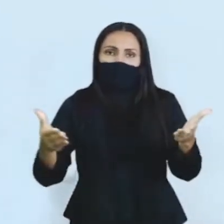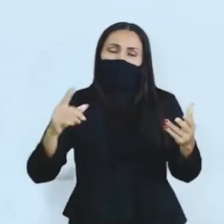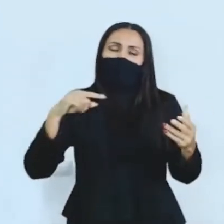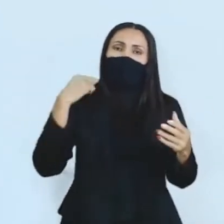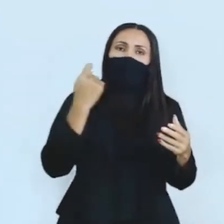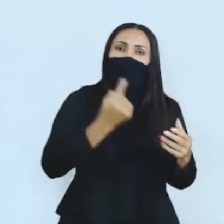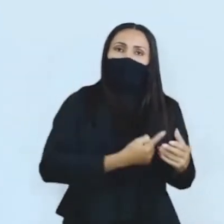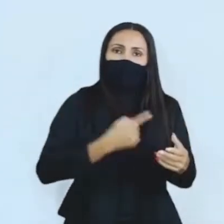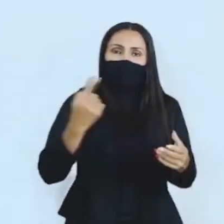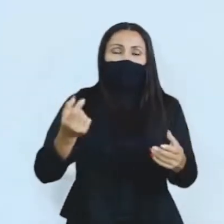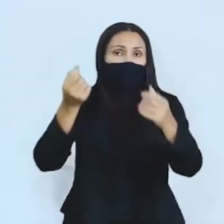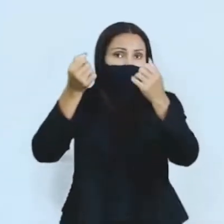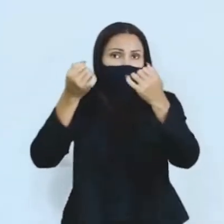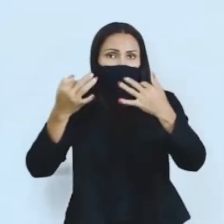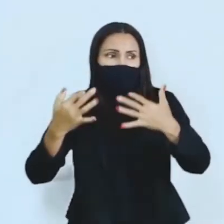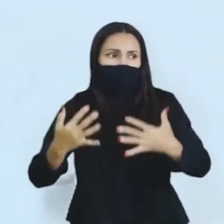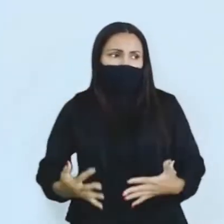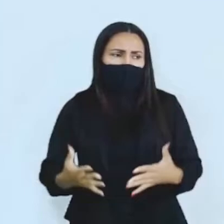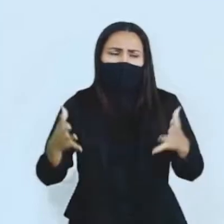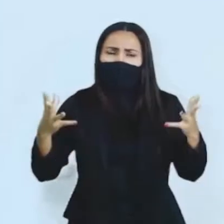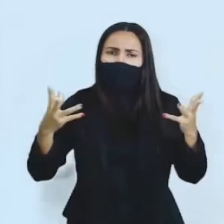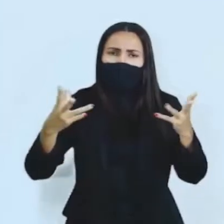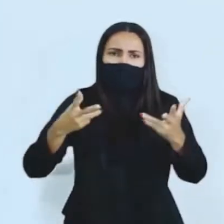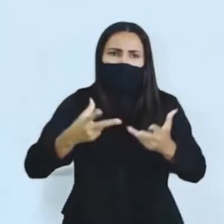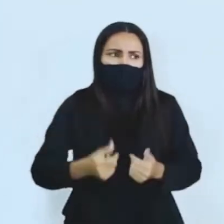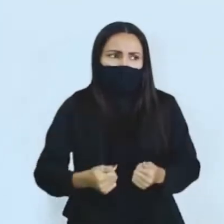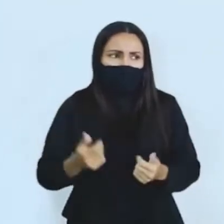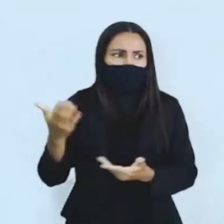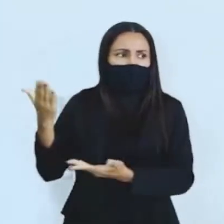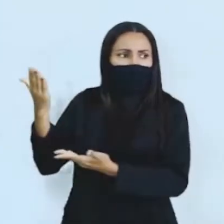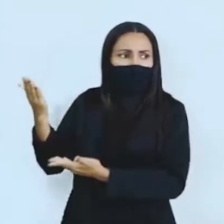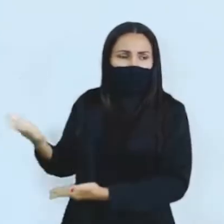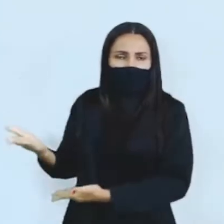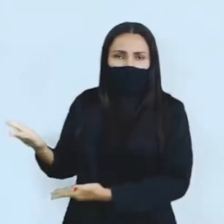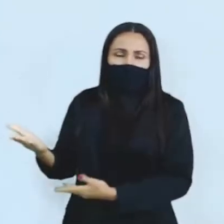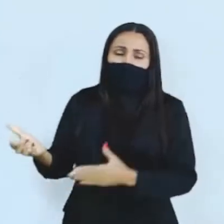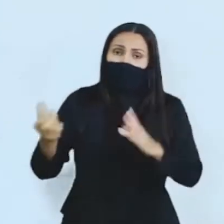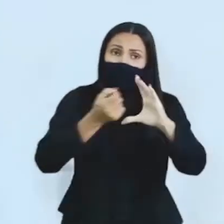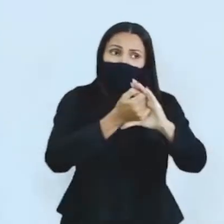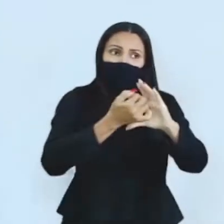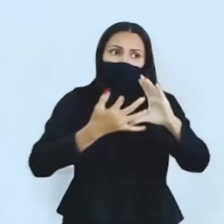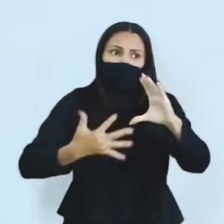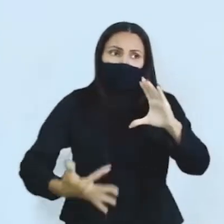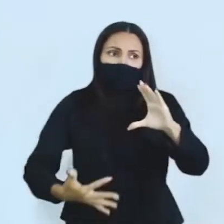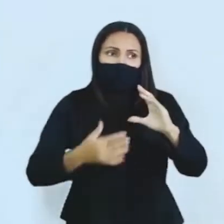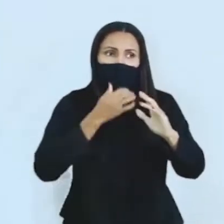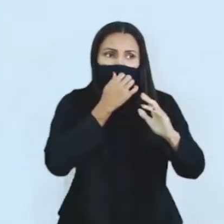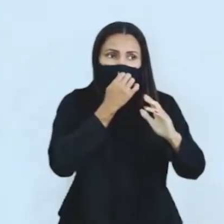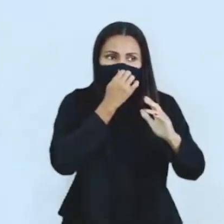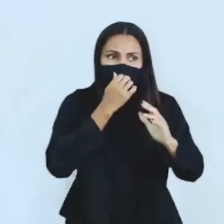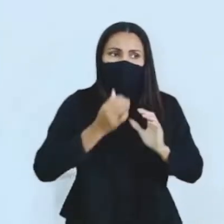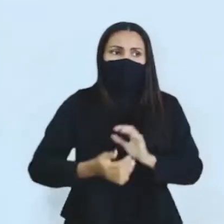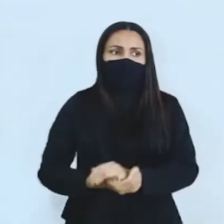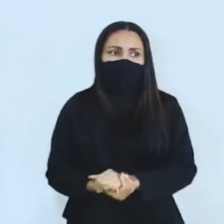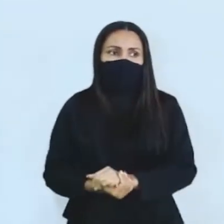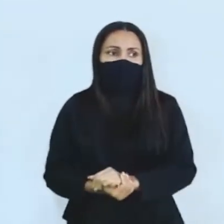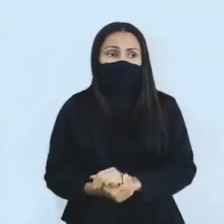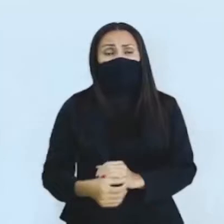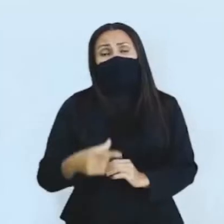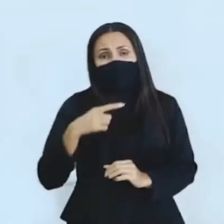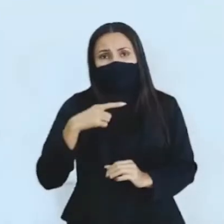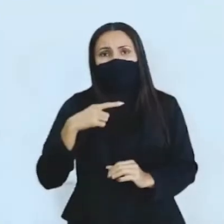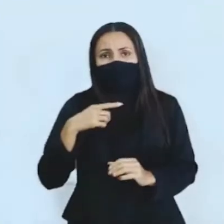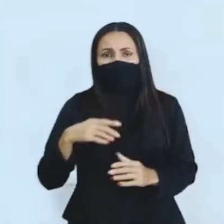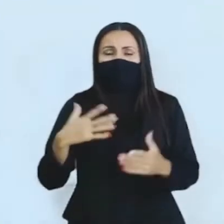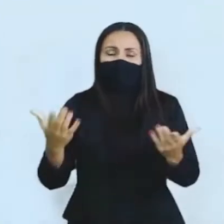vamos trazer à tona todas essas características que tratam, né, que definem